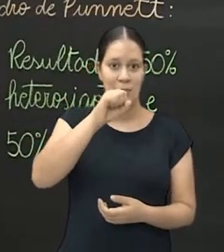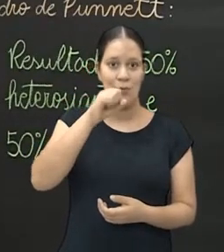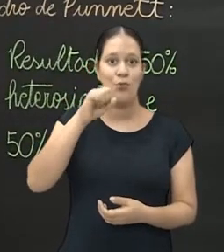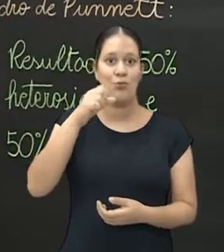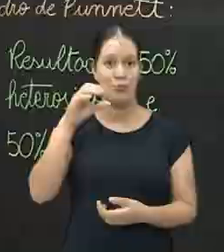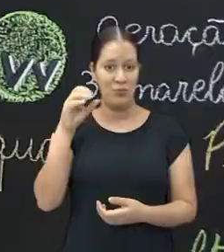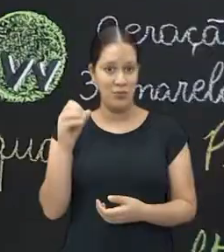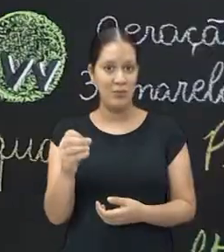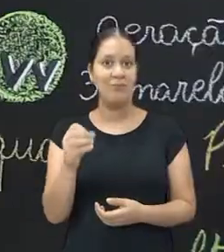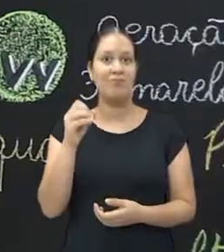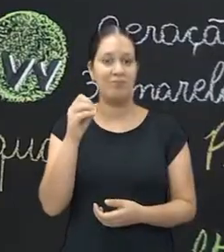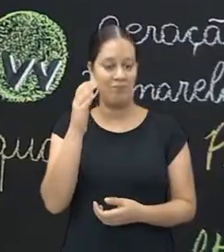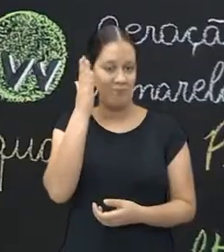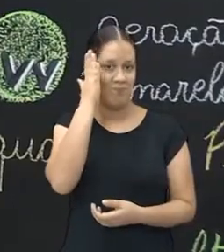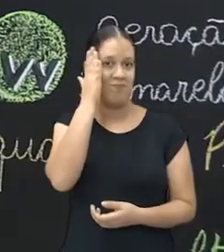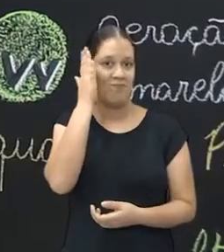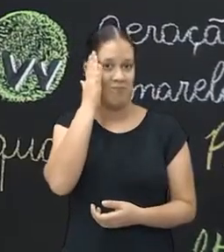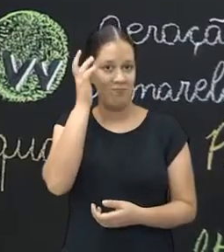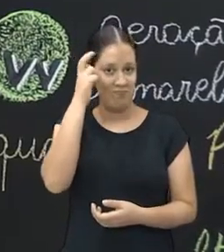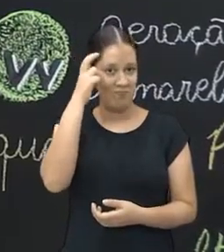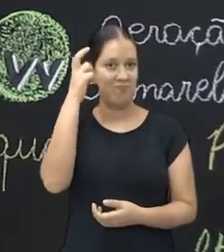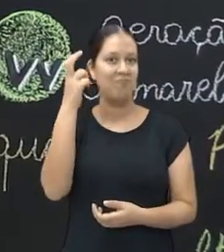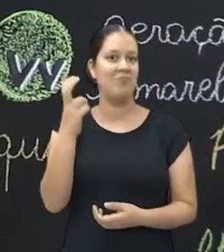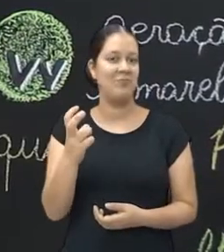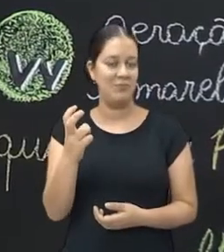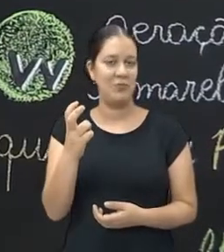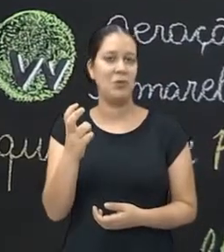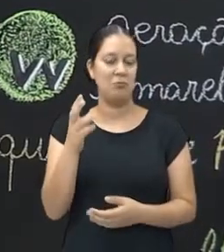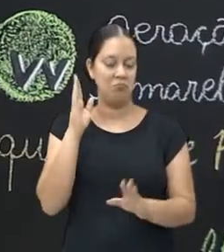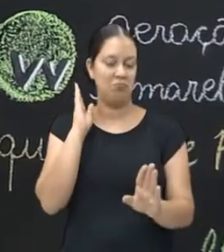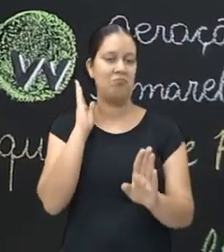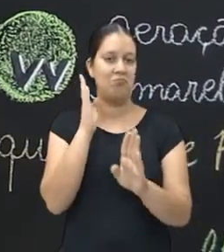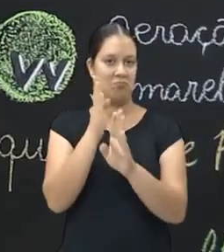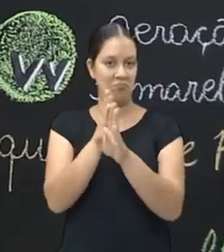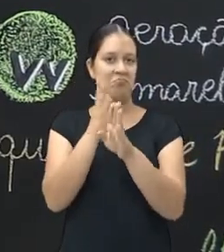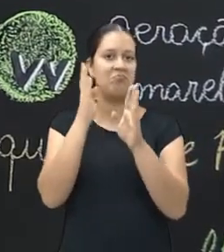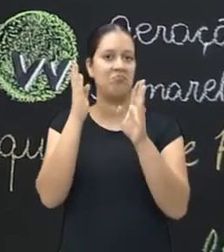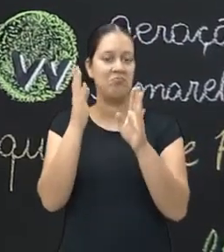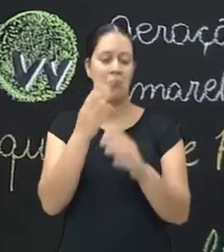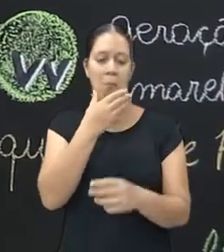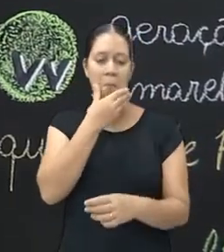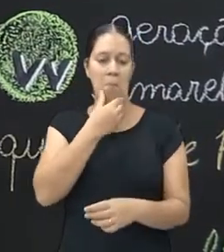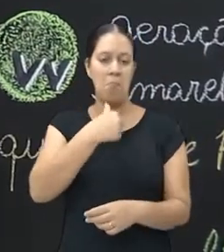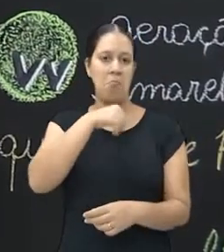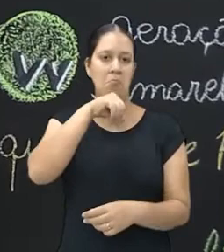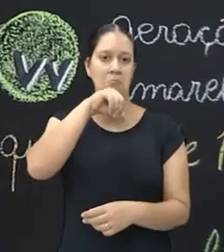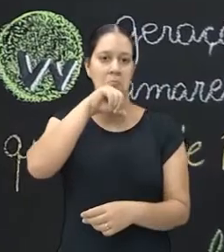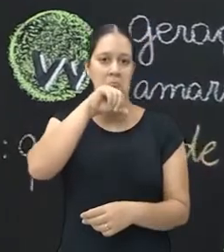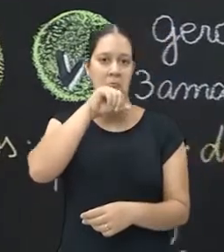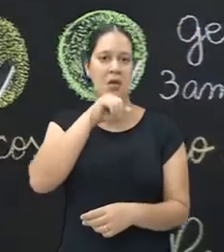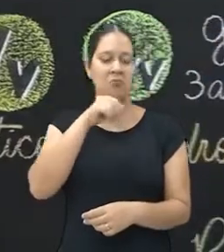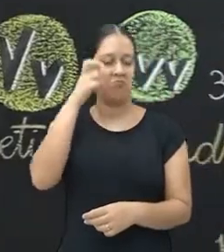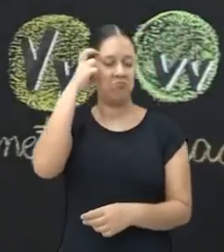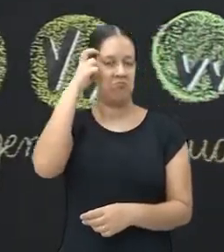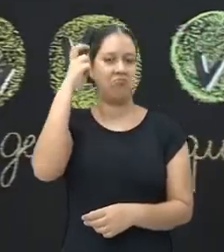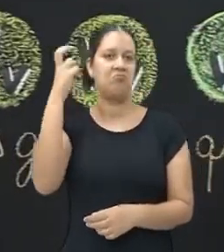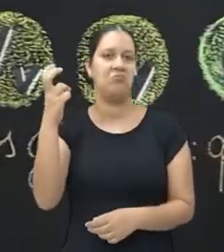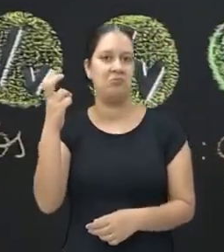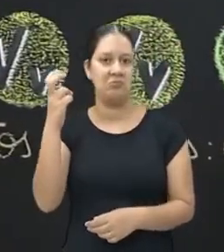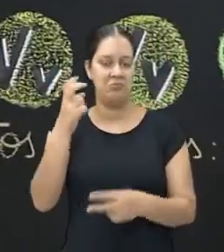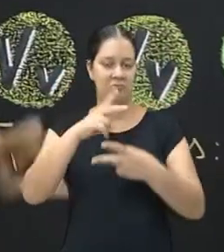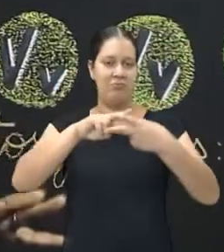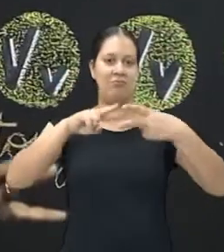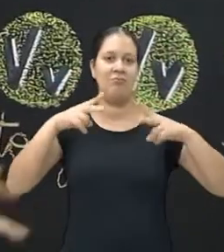tecnologia em relação ao que a gente tem hoje, ele chegou a essas conclusões. Por isso é considerado o pai da genética. Demorou ainda até esses estudos